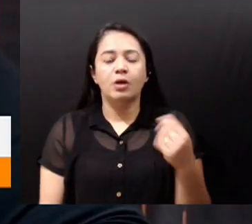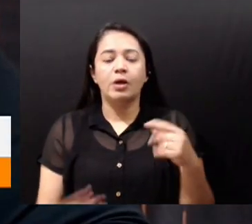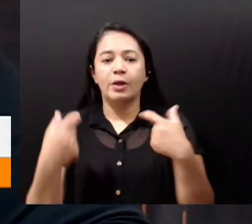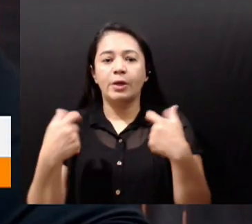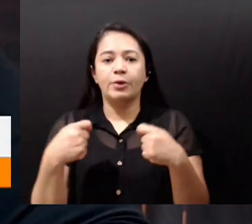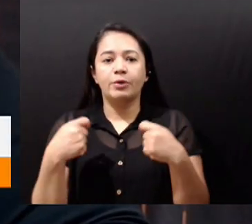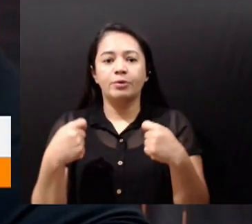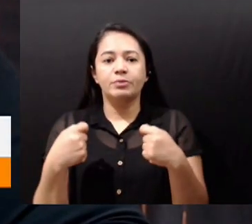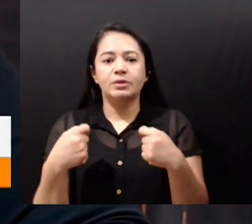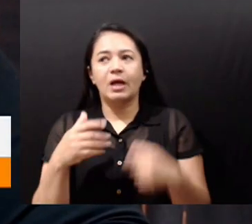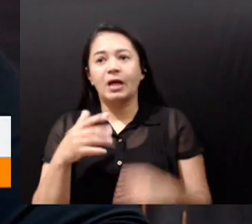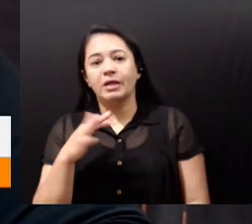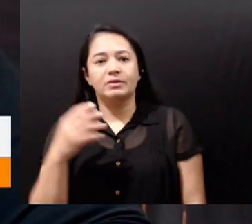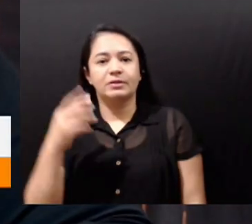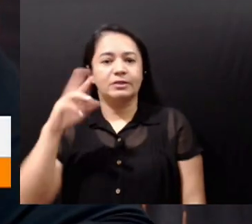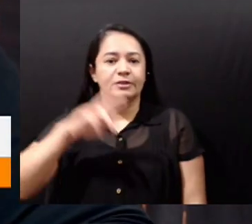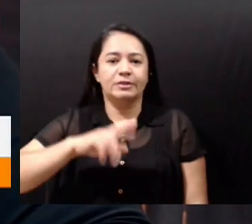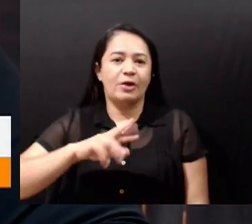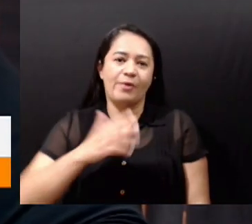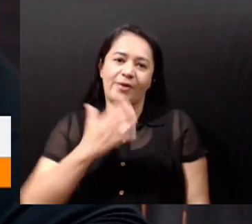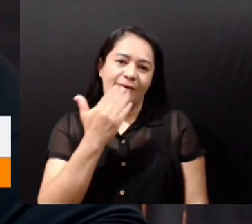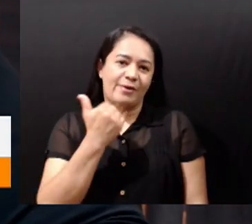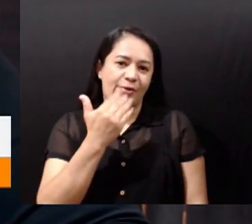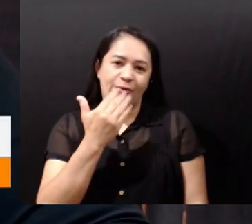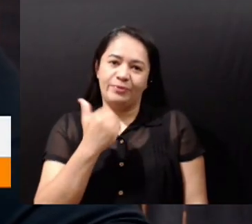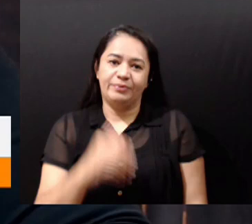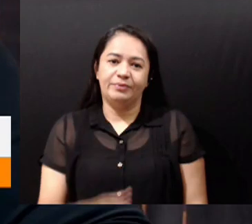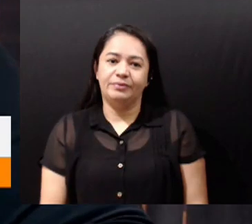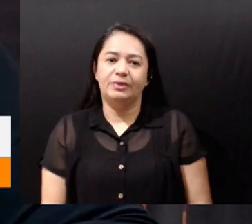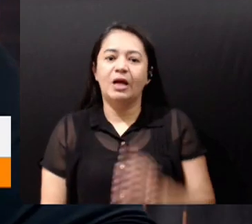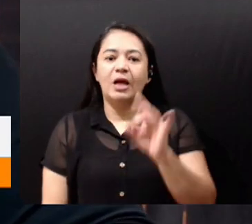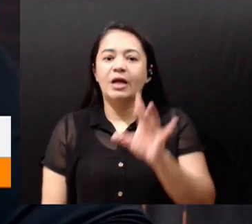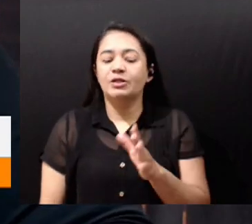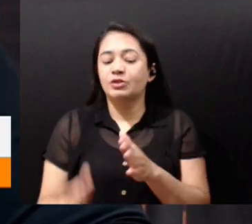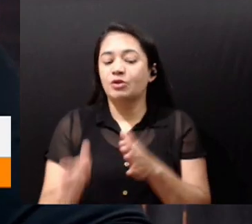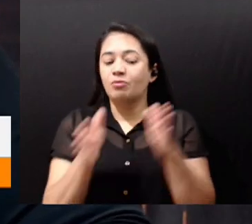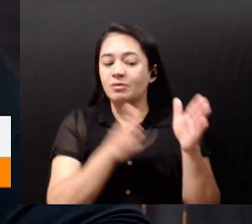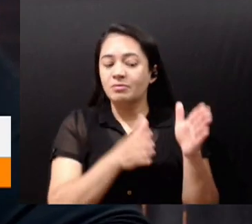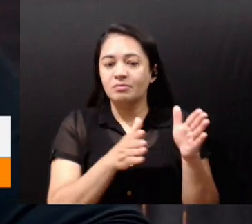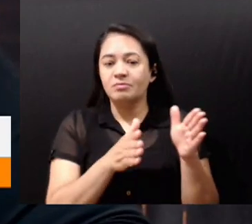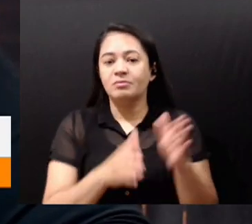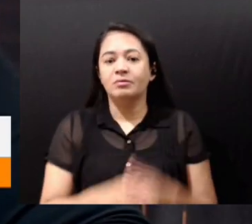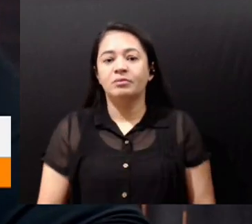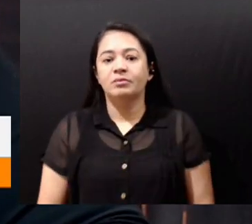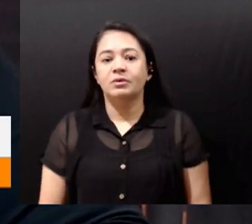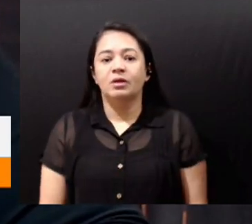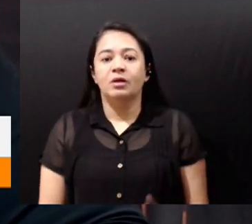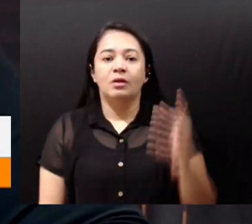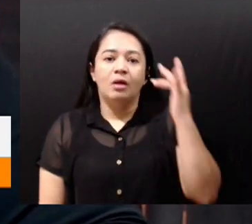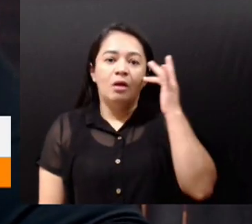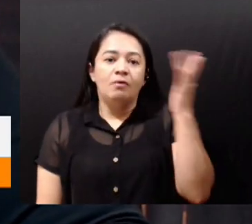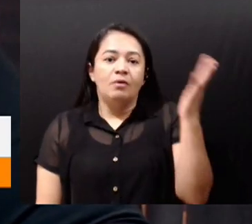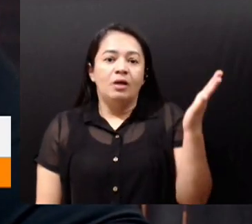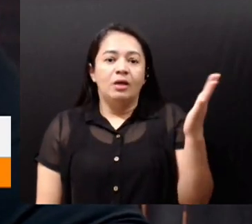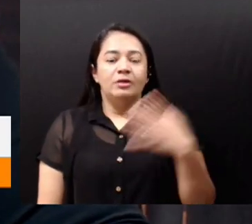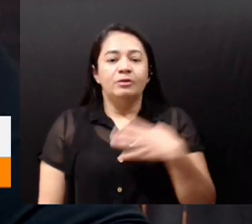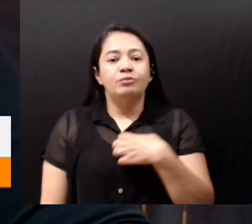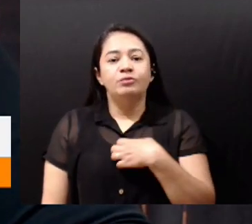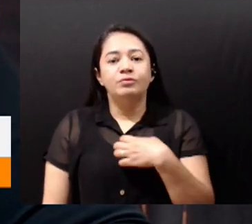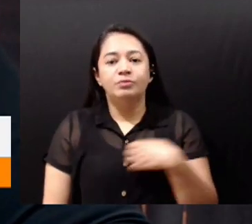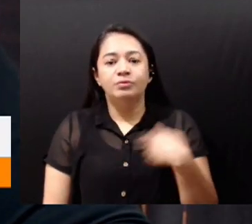não é com a comida, né? A comida é só uma parte ali que está fácil para trazer a sensação que a gente